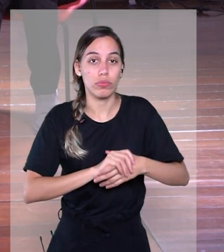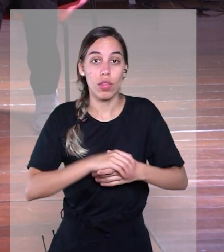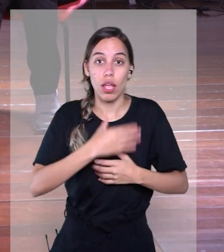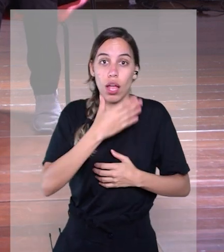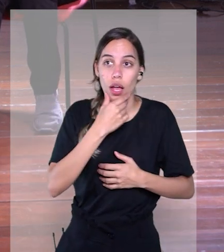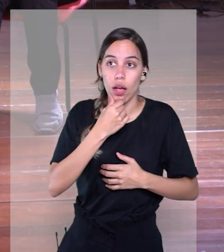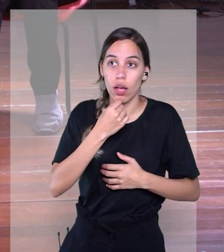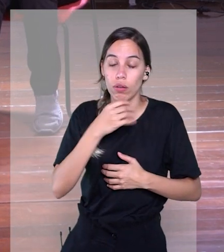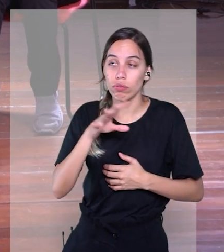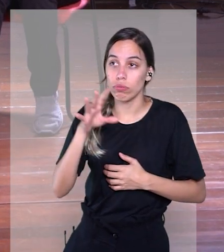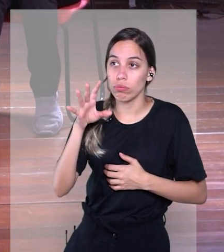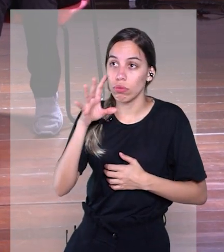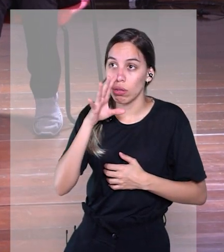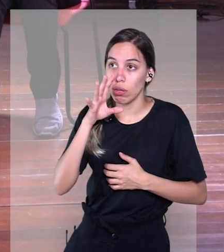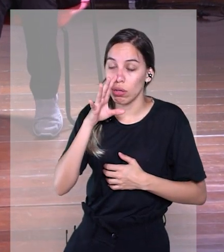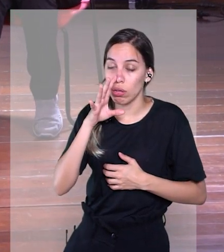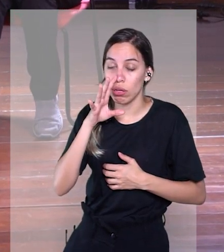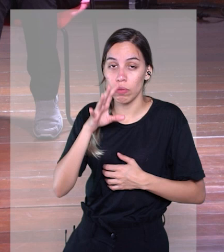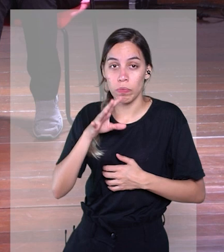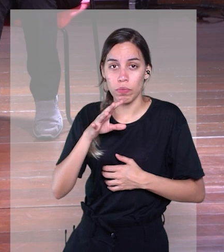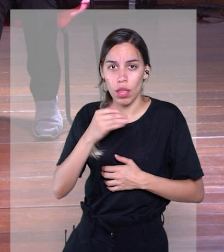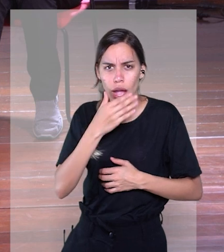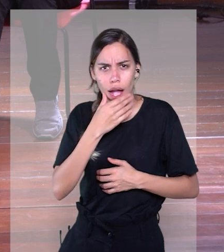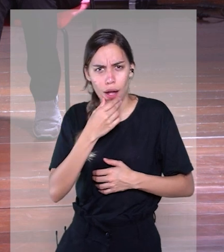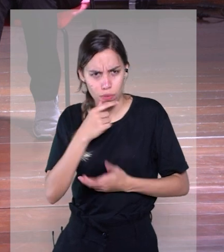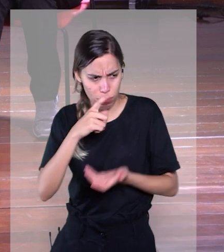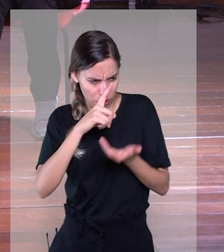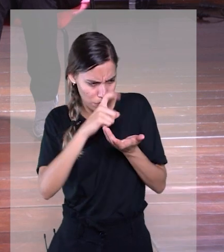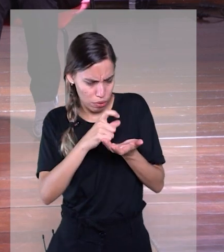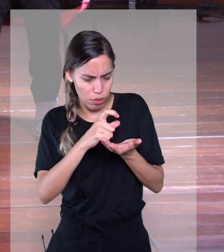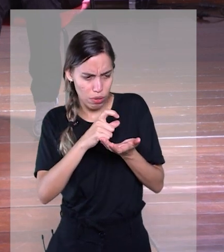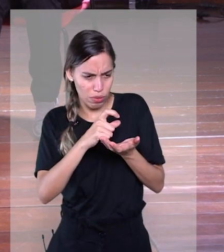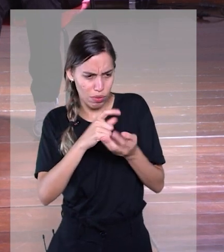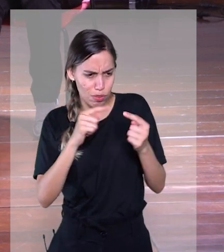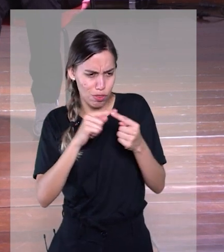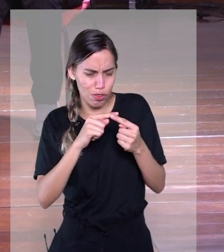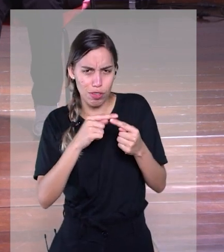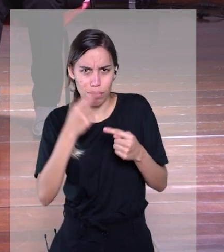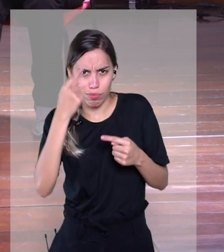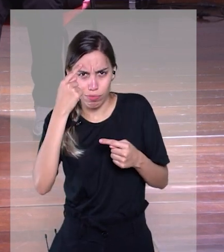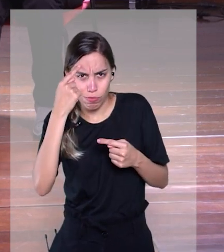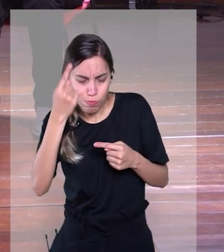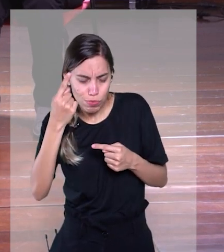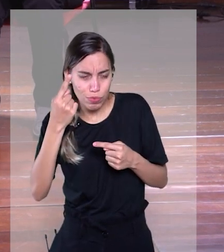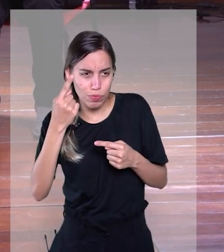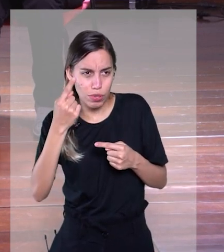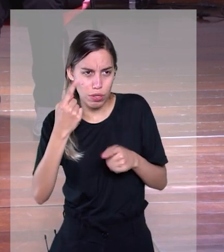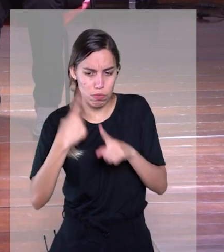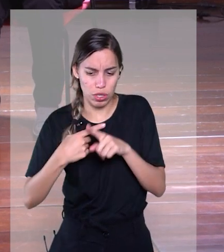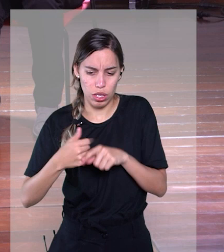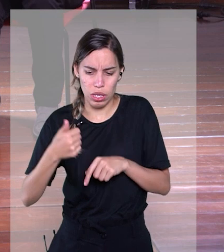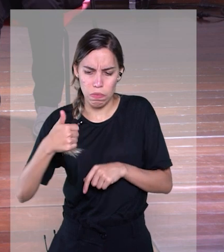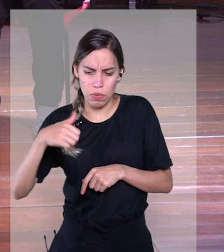E o Brás Martins da Costa era um precursor, porque enfim, no fim do século XIX, início do